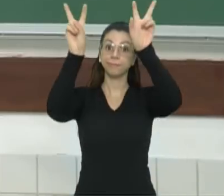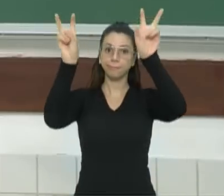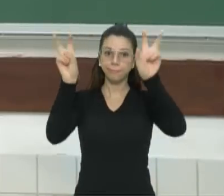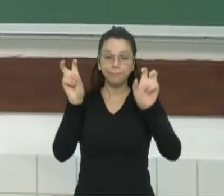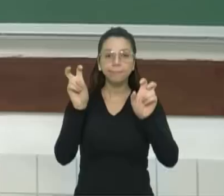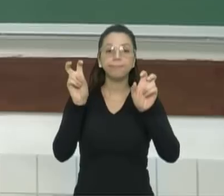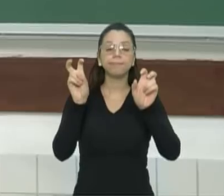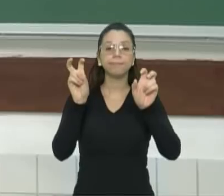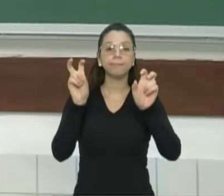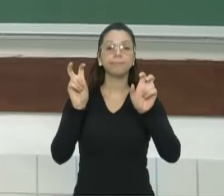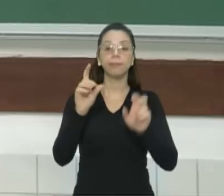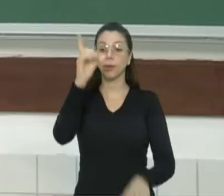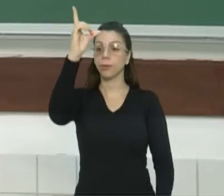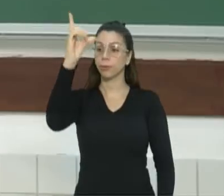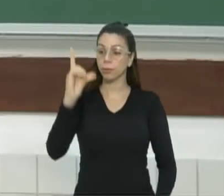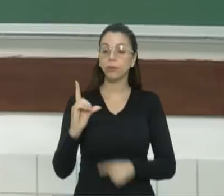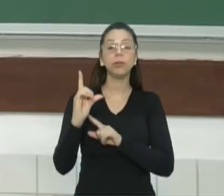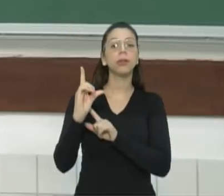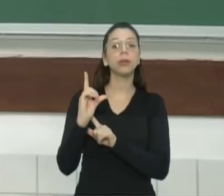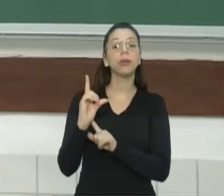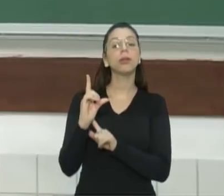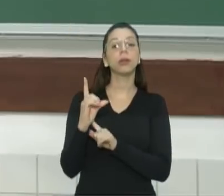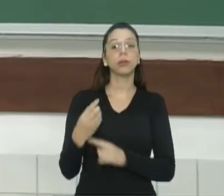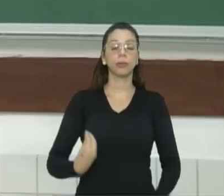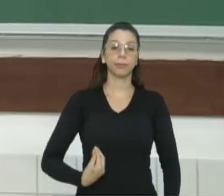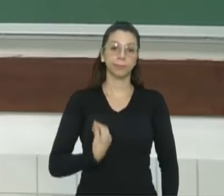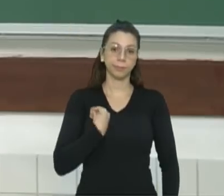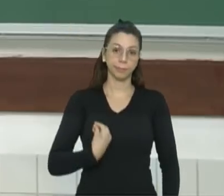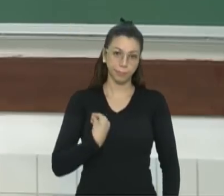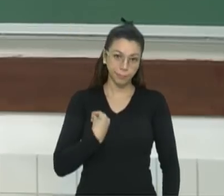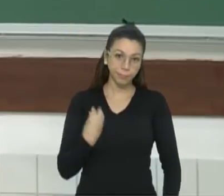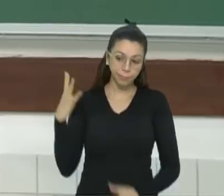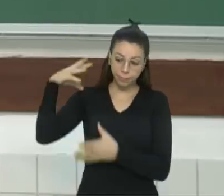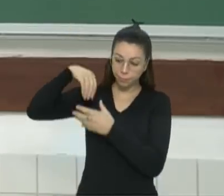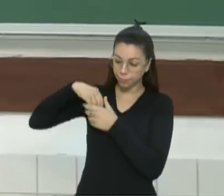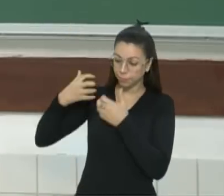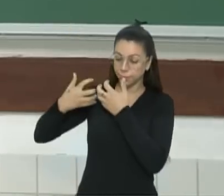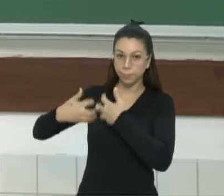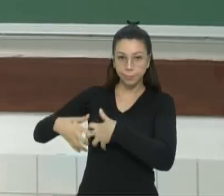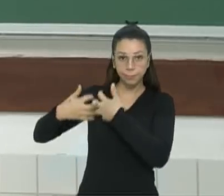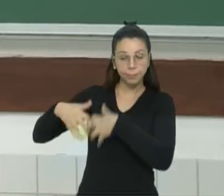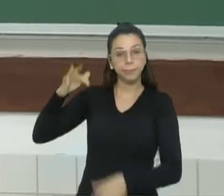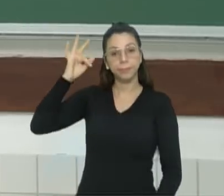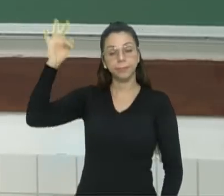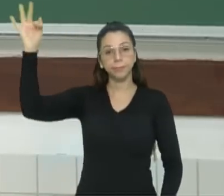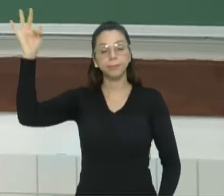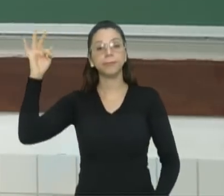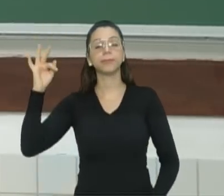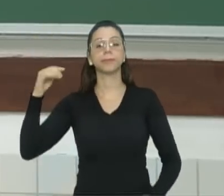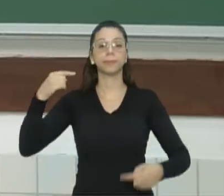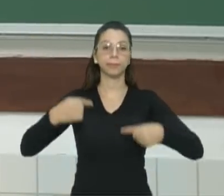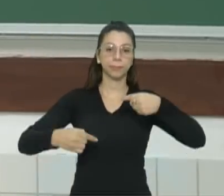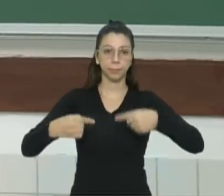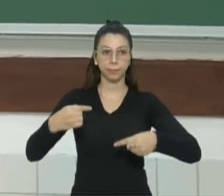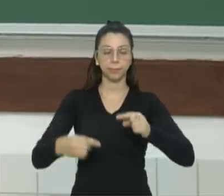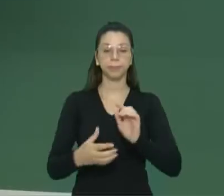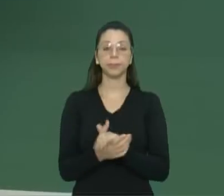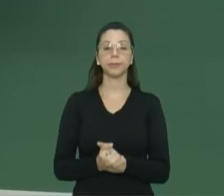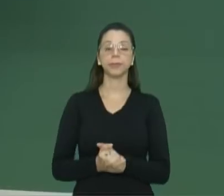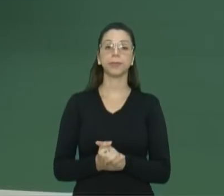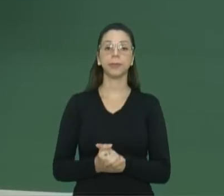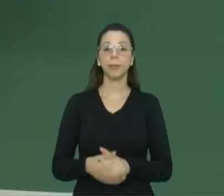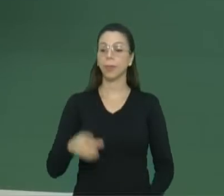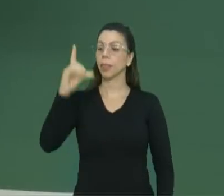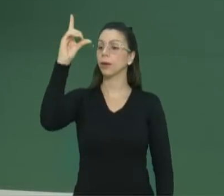vemos aqui que o direito está presente na reflexão da filosofia política. Uma outra questão, por exemplo, é o direito